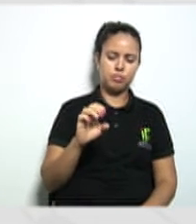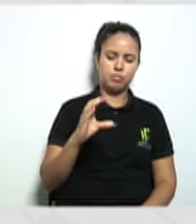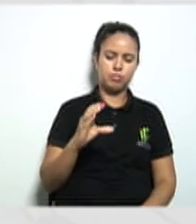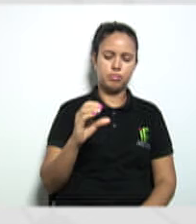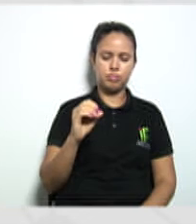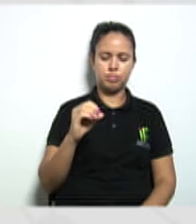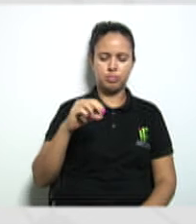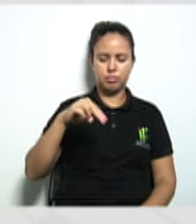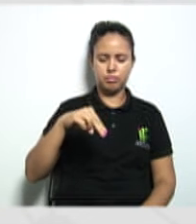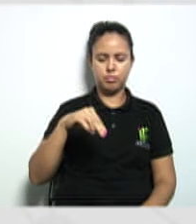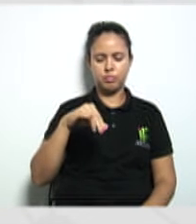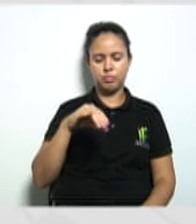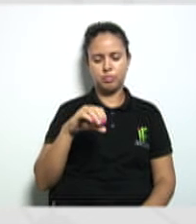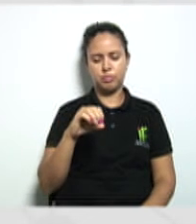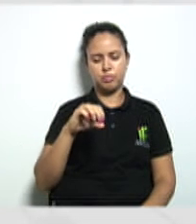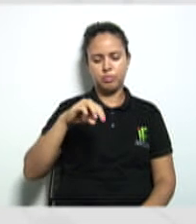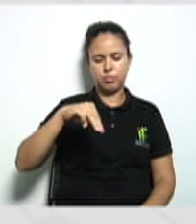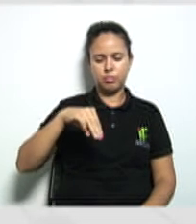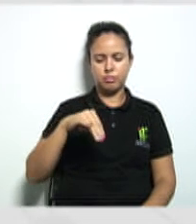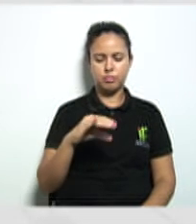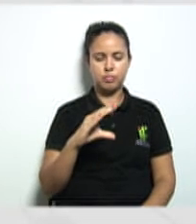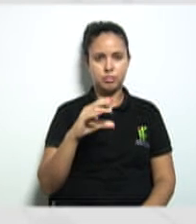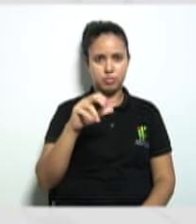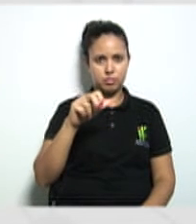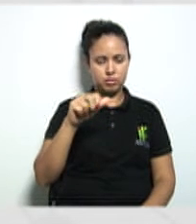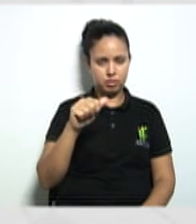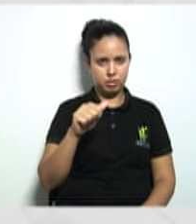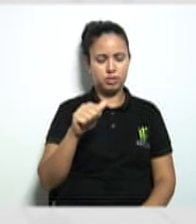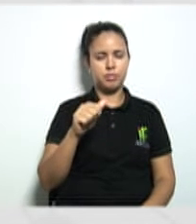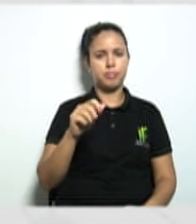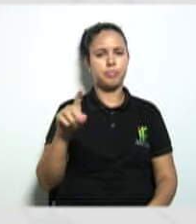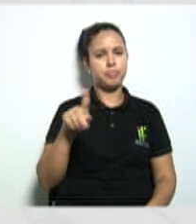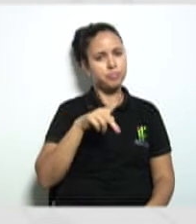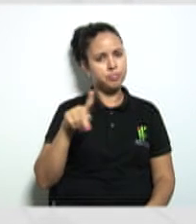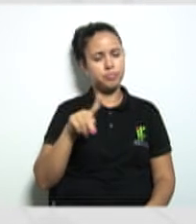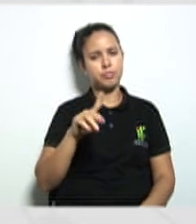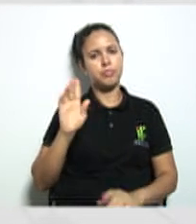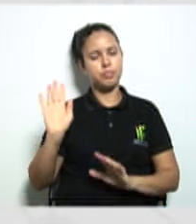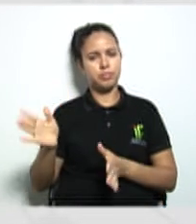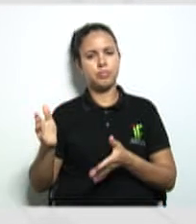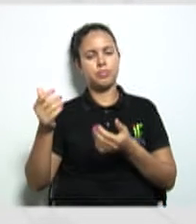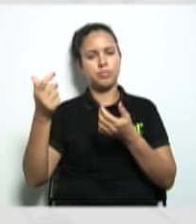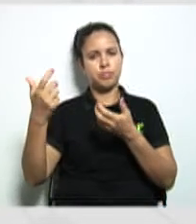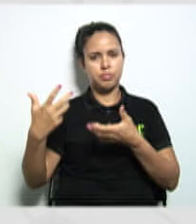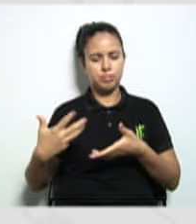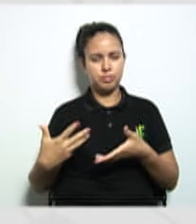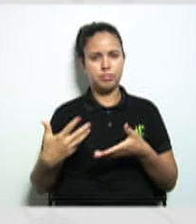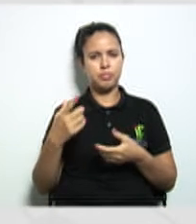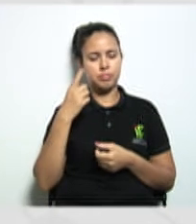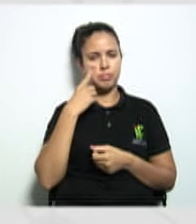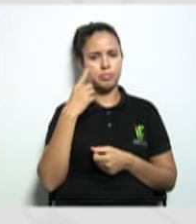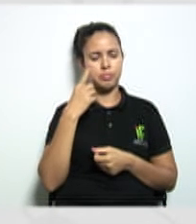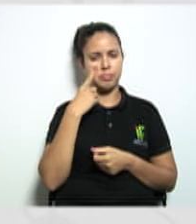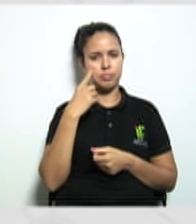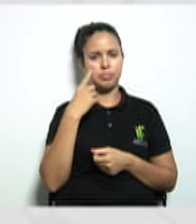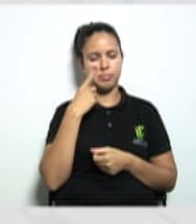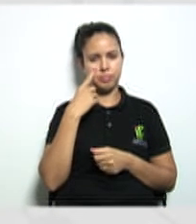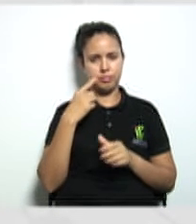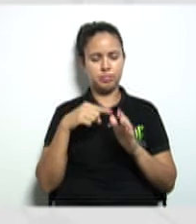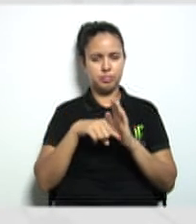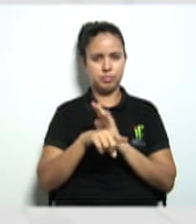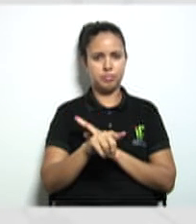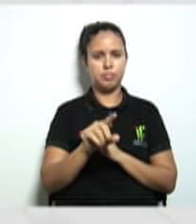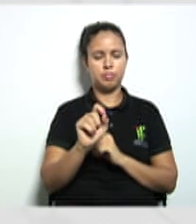professora Marisete passou isso hoje mesmo na nossa aula, né? E agora vamos ver a pergunta